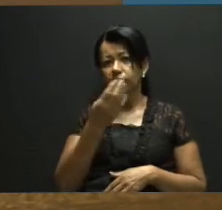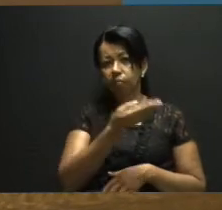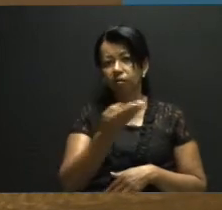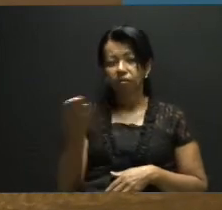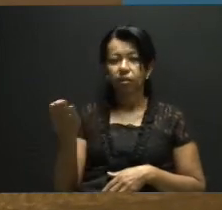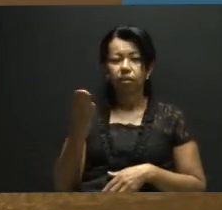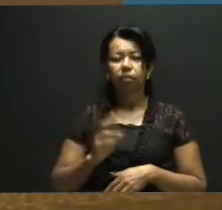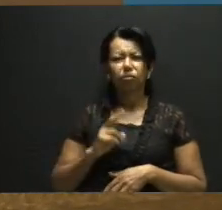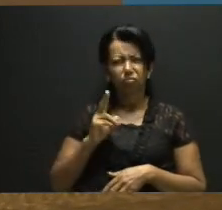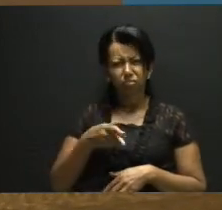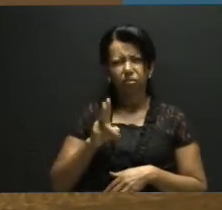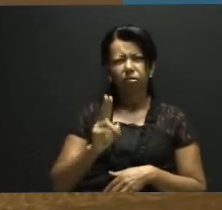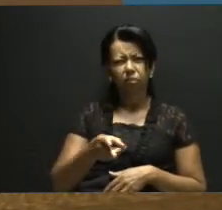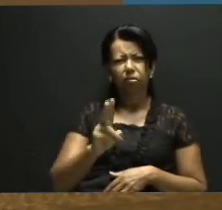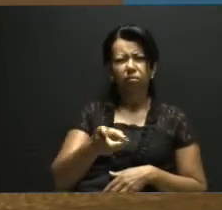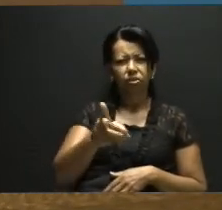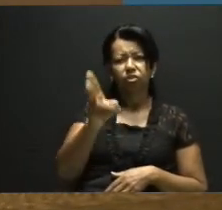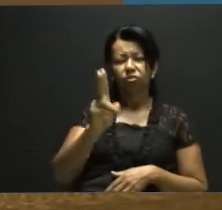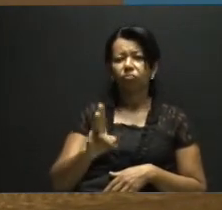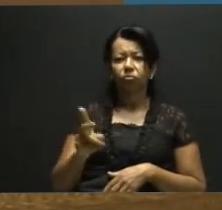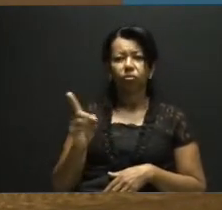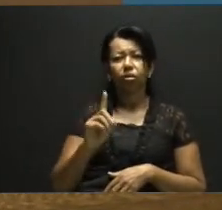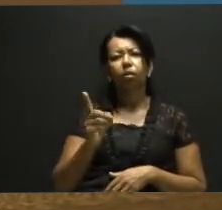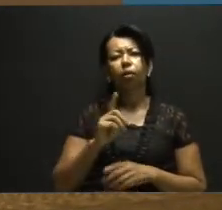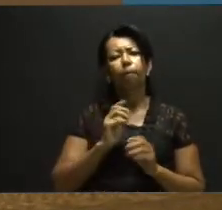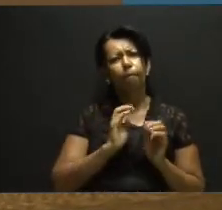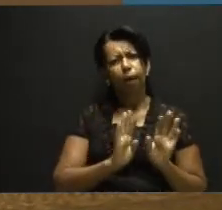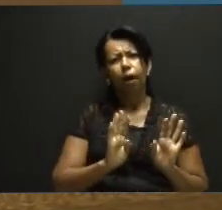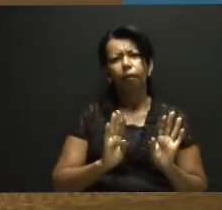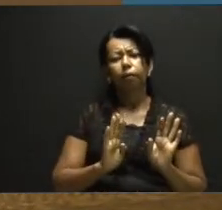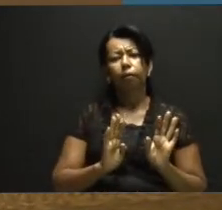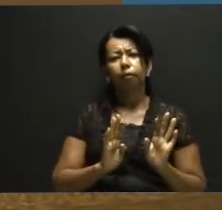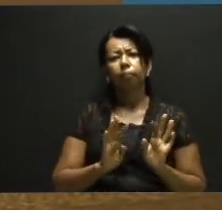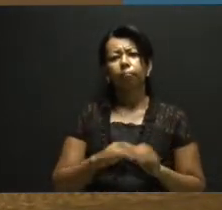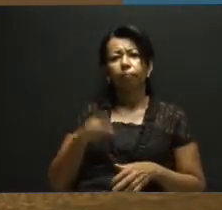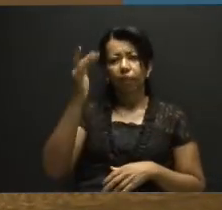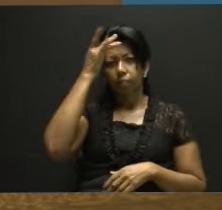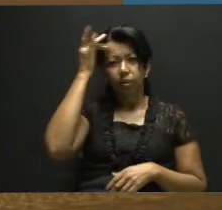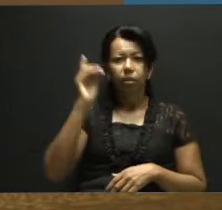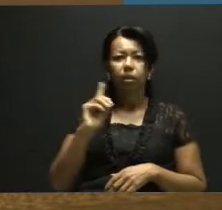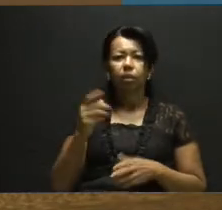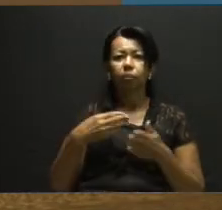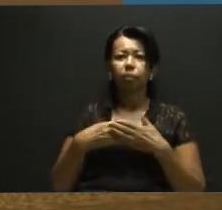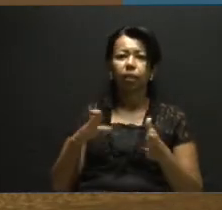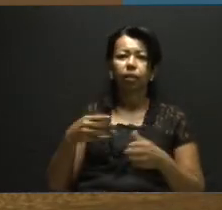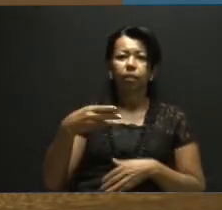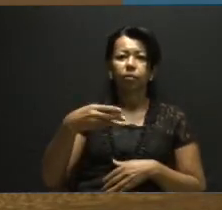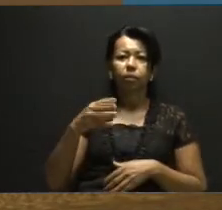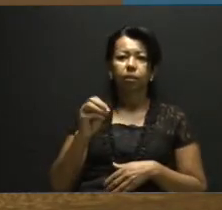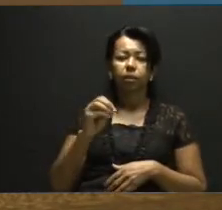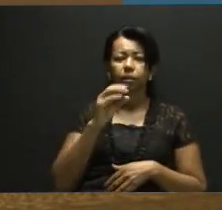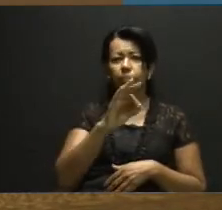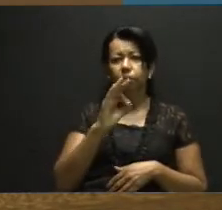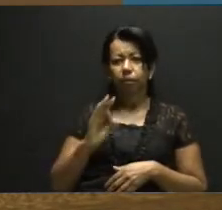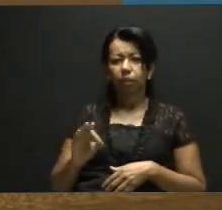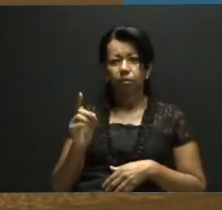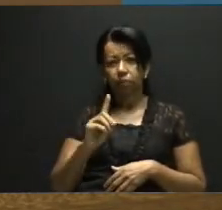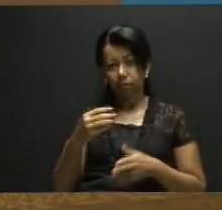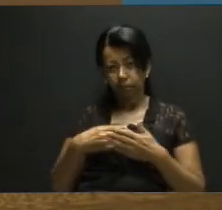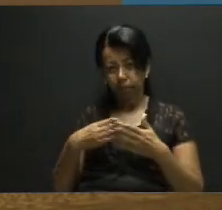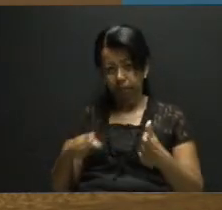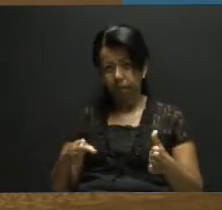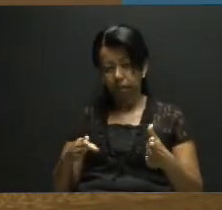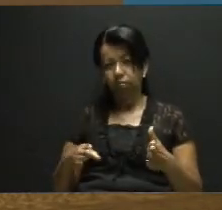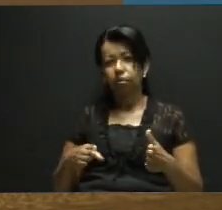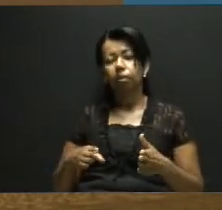desistam não caio em algumas pessoas que que não perder os 30 por cento que não perderam 30%